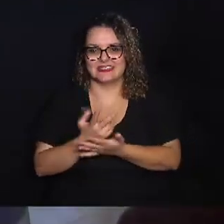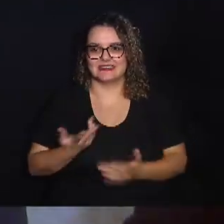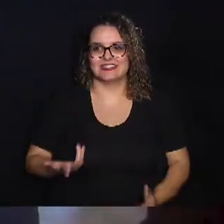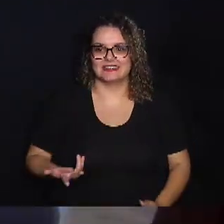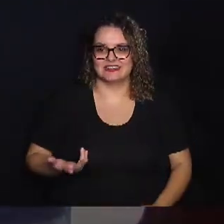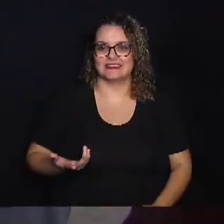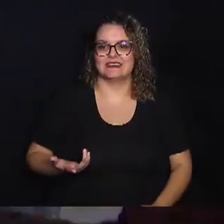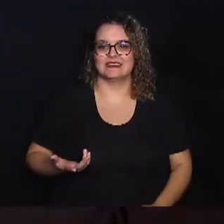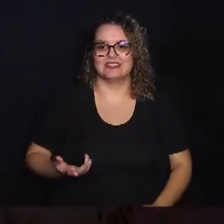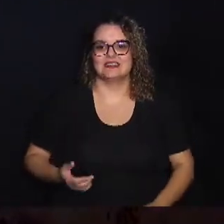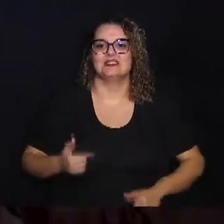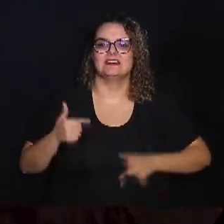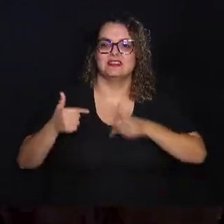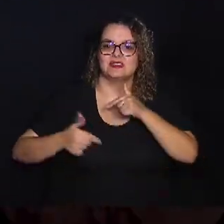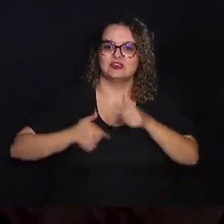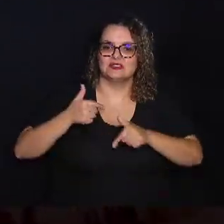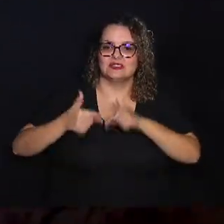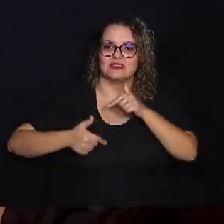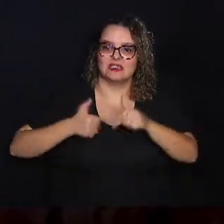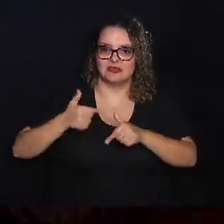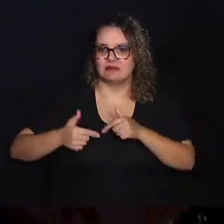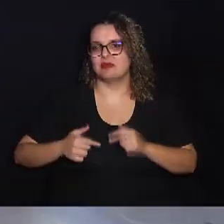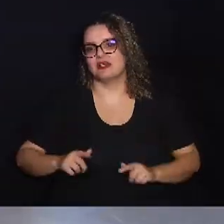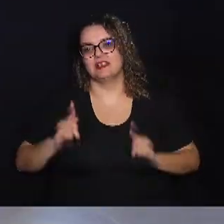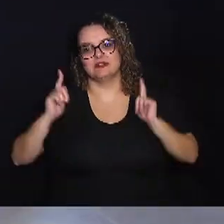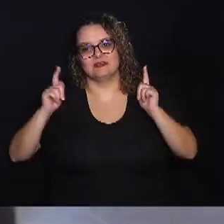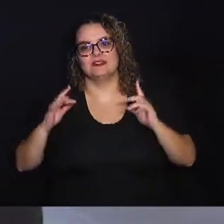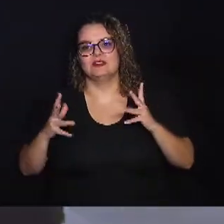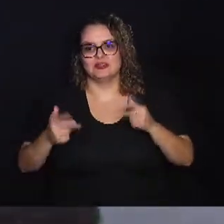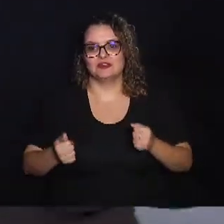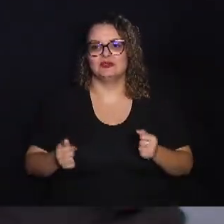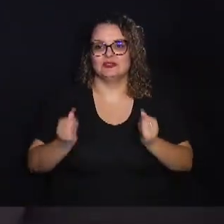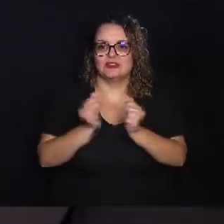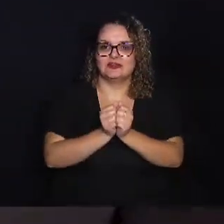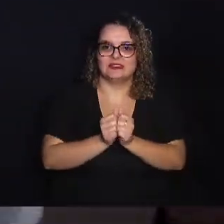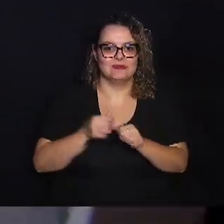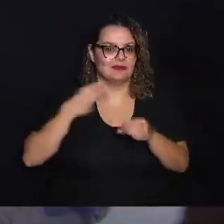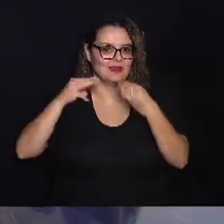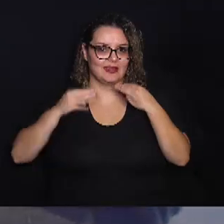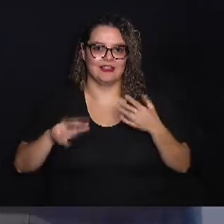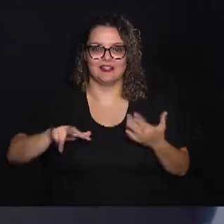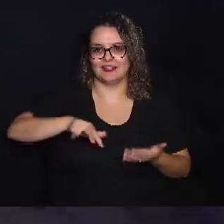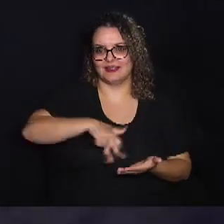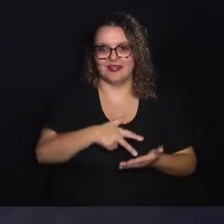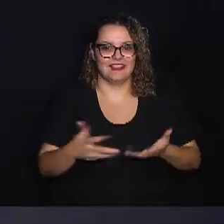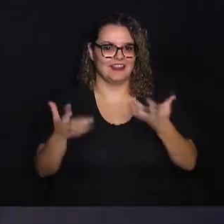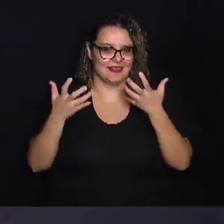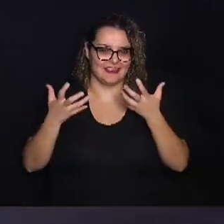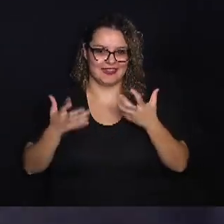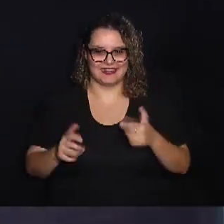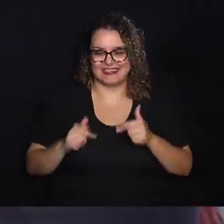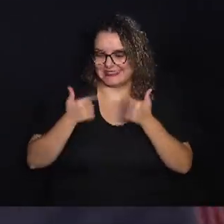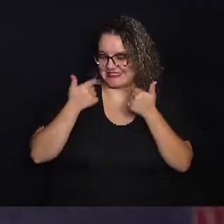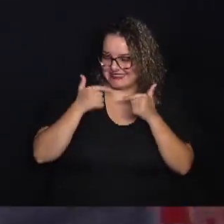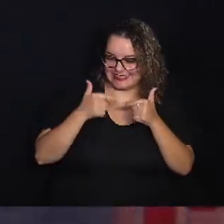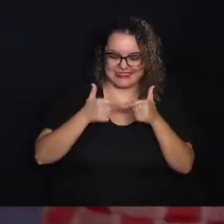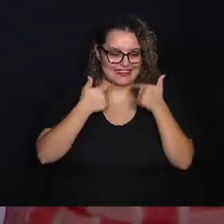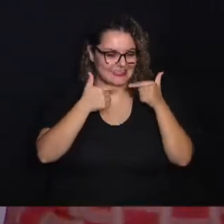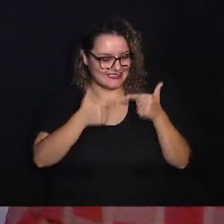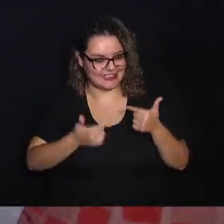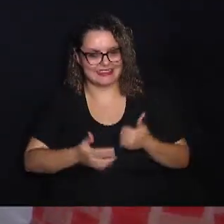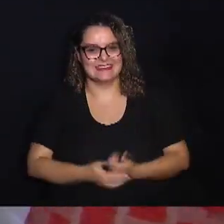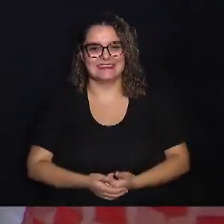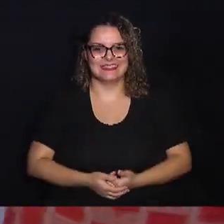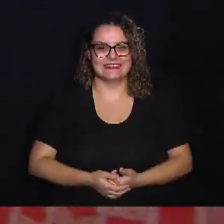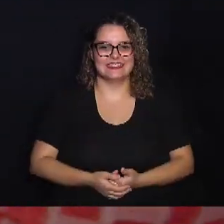muito, a gente se diverte muito, estamos sempre juntos. Se botou uma música, a gente quer dançar. E